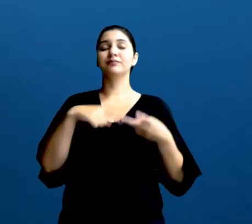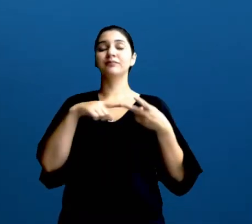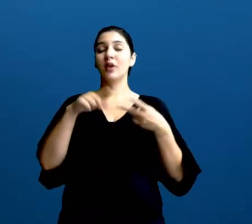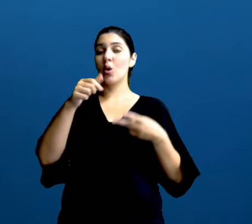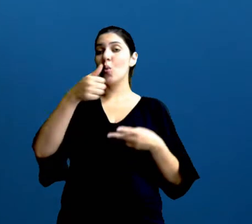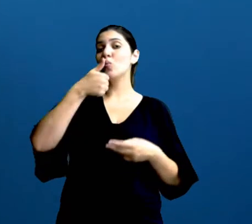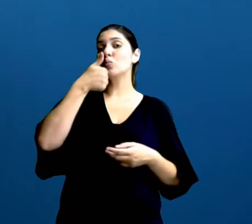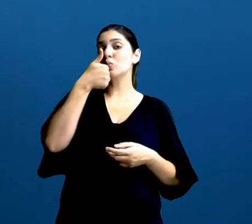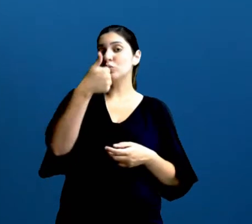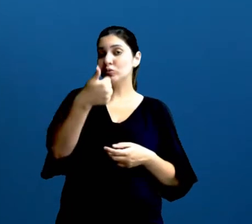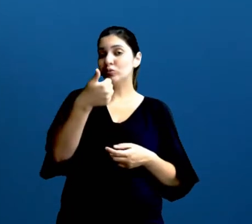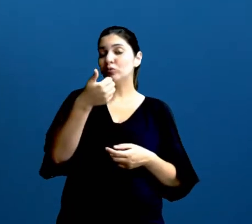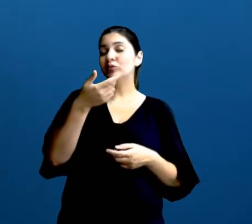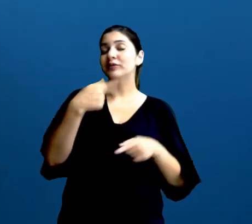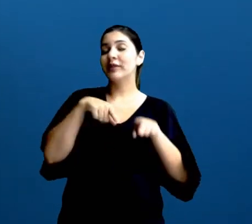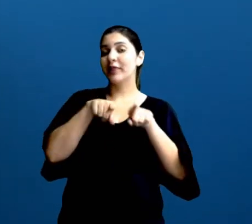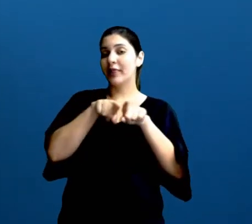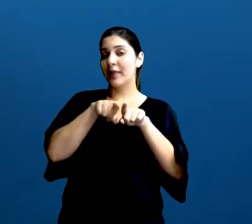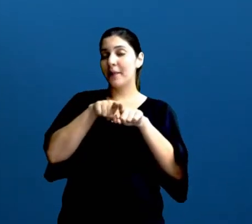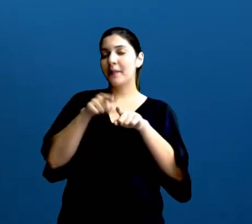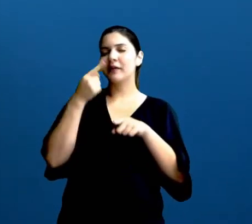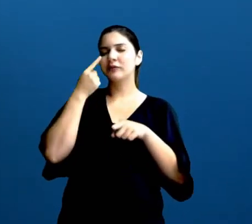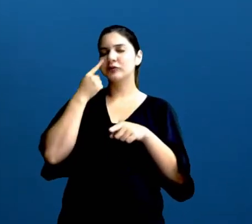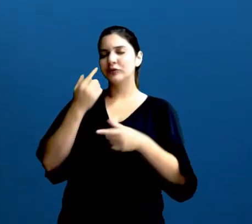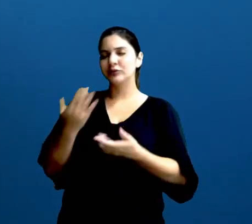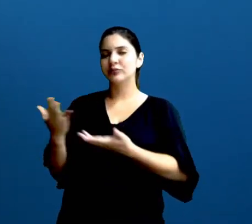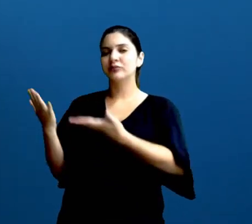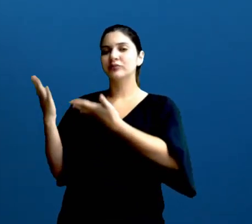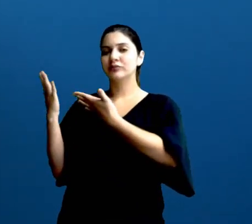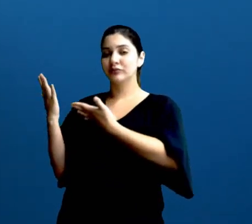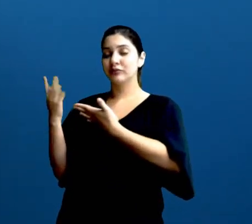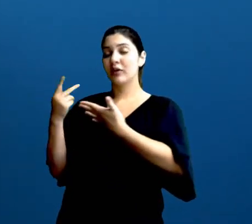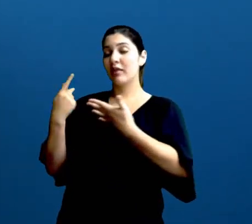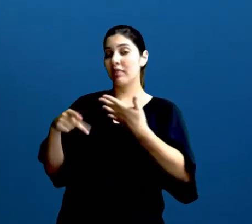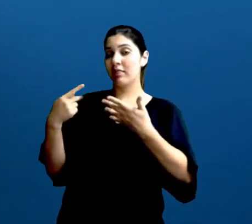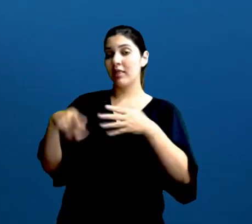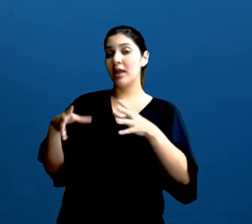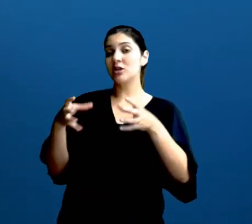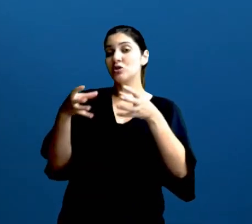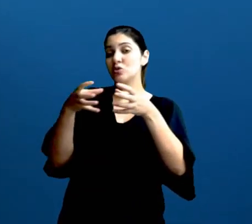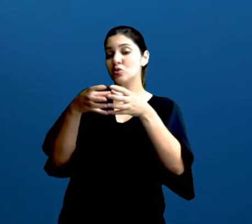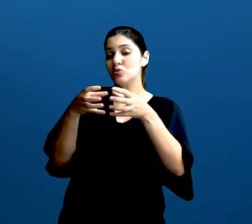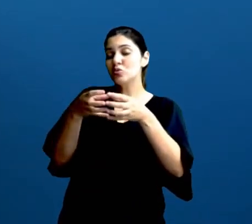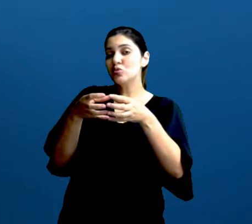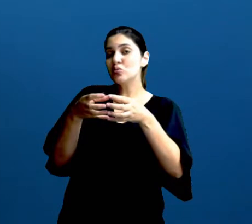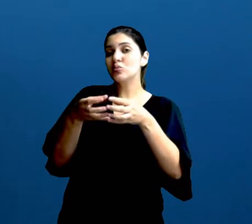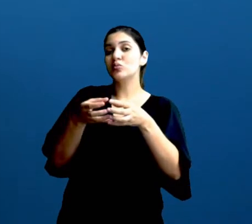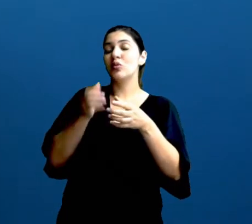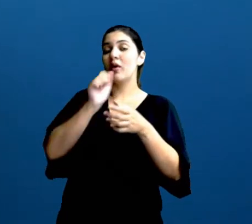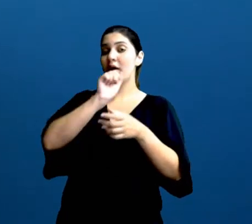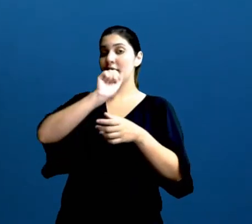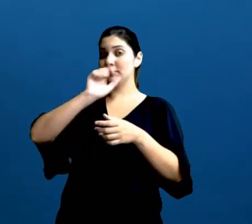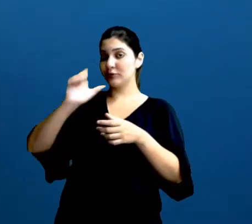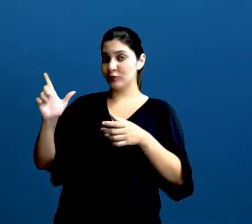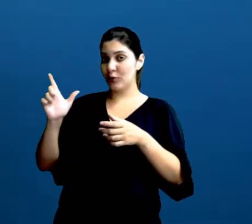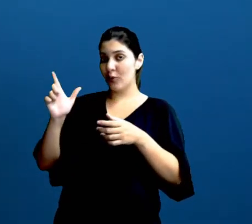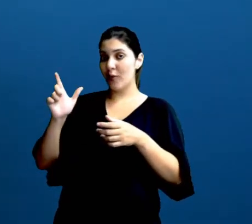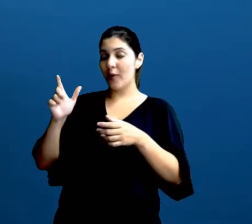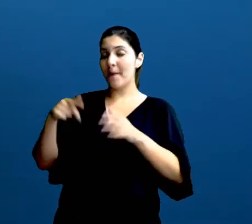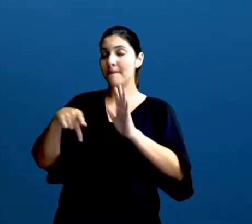O 1, veja que ele está aqui, ó, nesse conjunto azul, que pertence aos